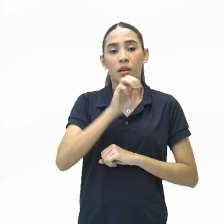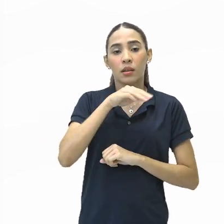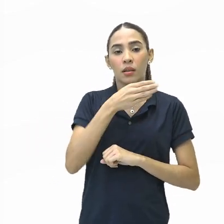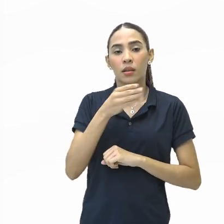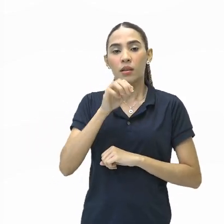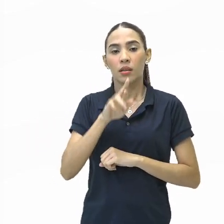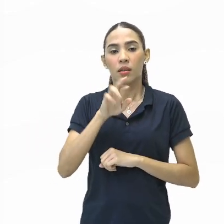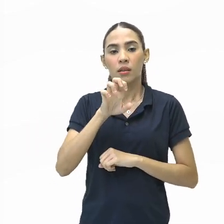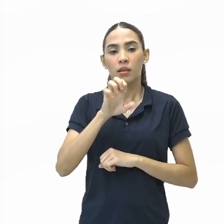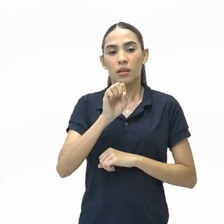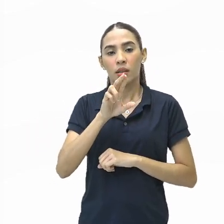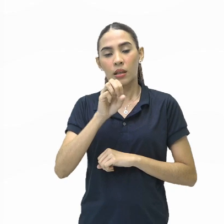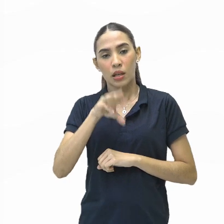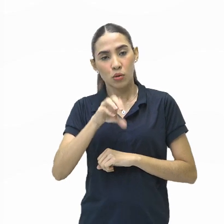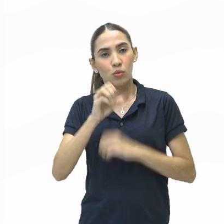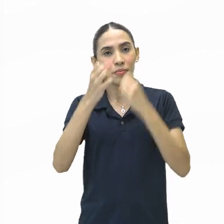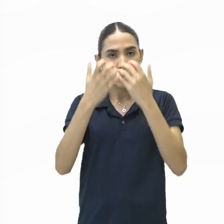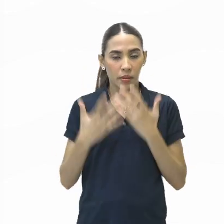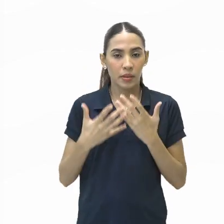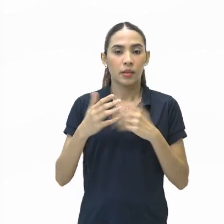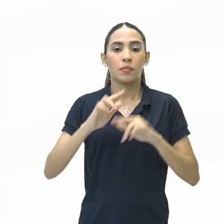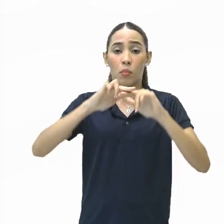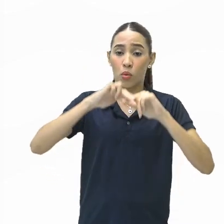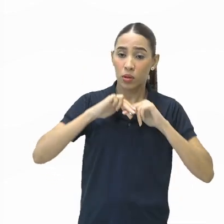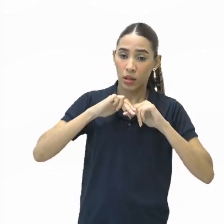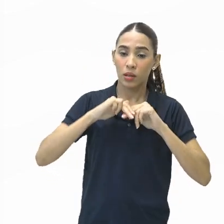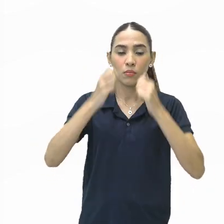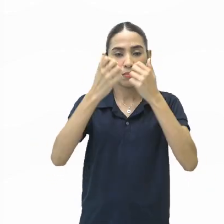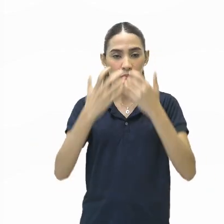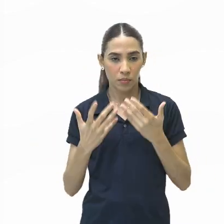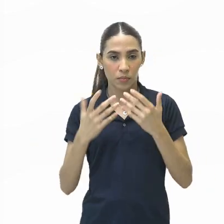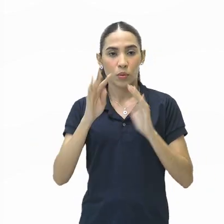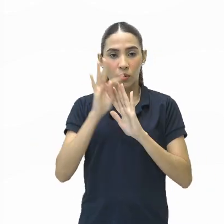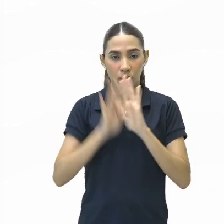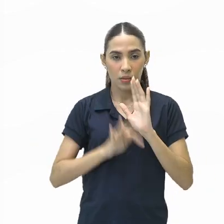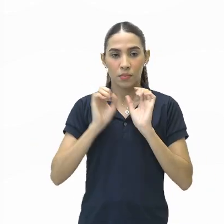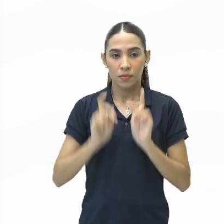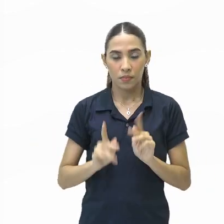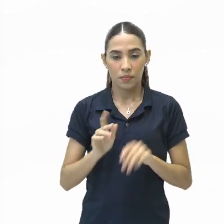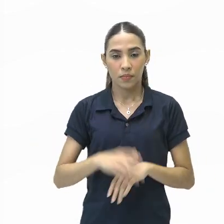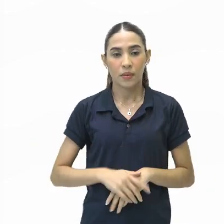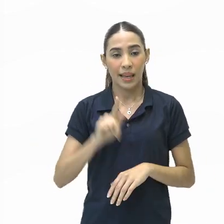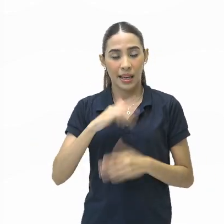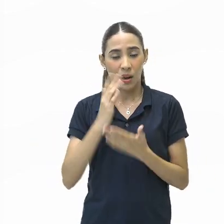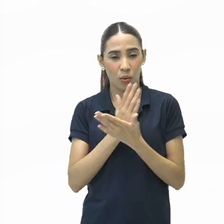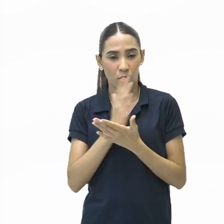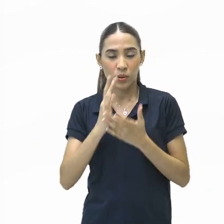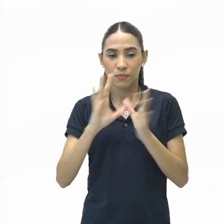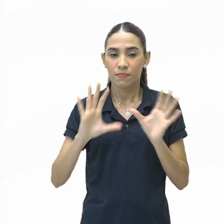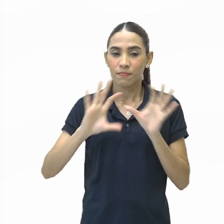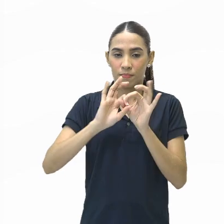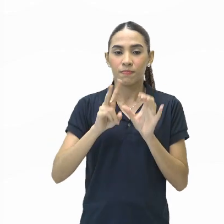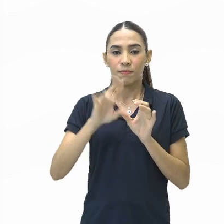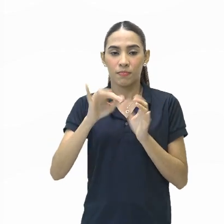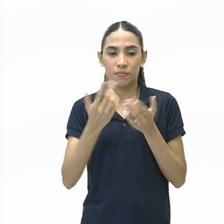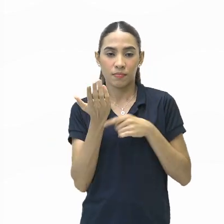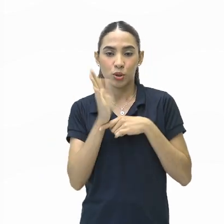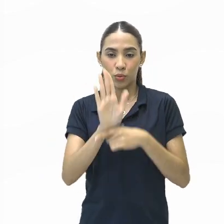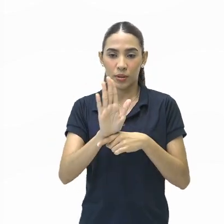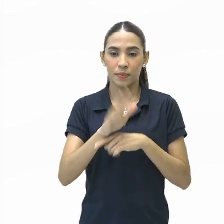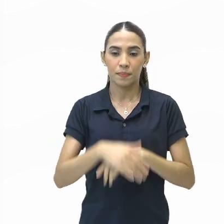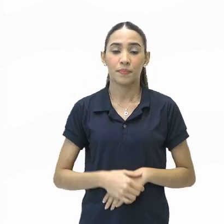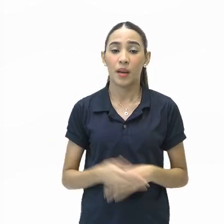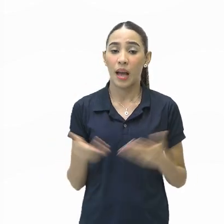e aí você discorre o texto. Portanto, você vai discorrer o texto, tá bom? Então, esses são alguns conectivos que vão ajudar a gente.